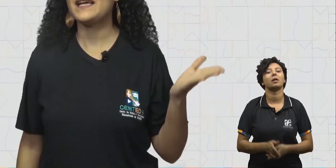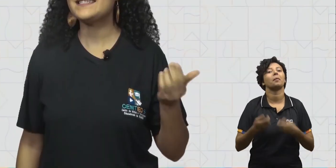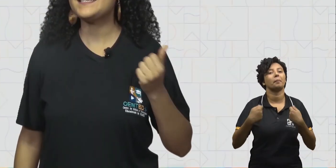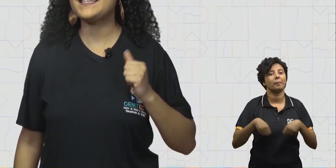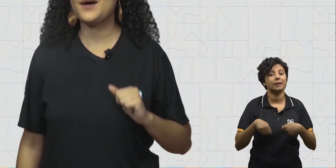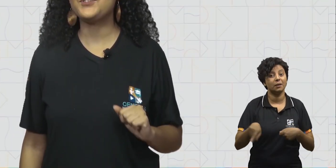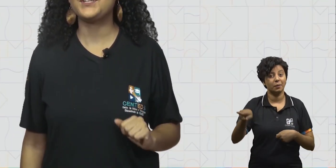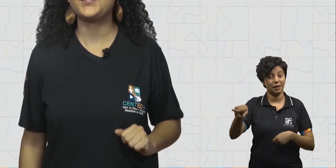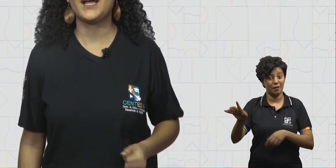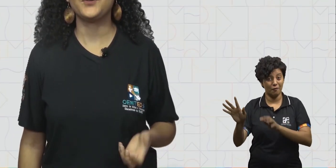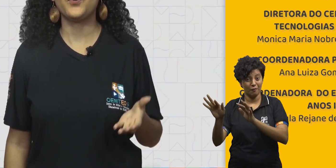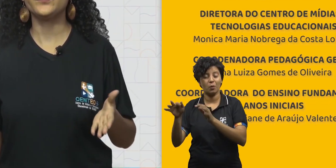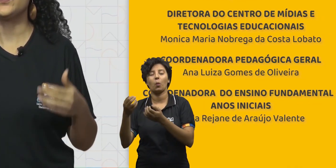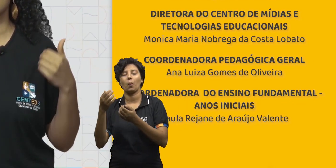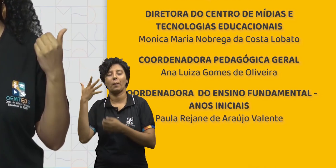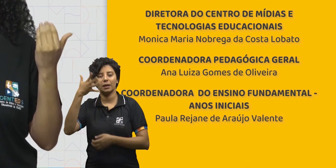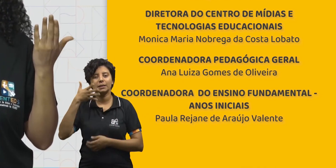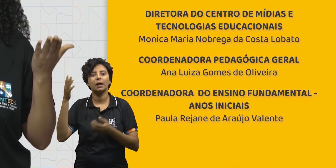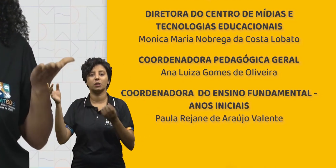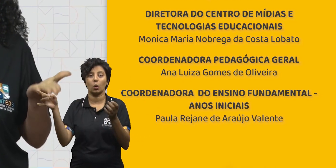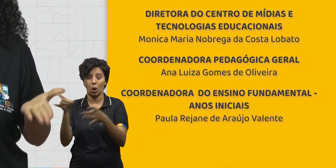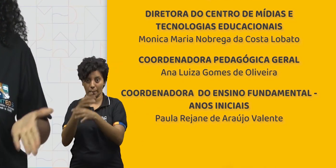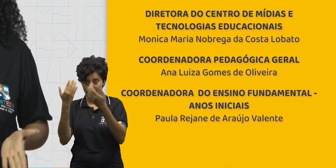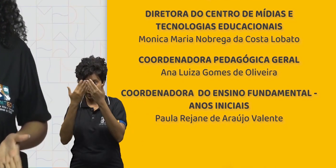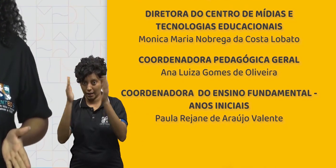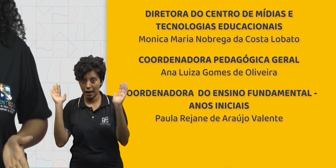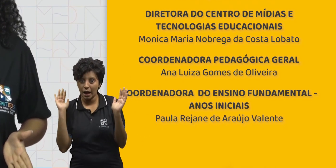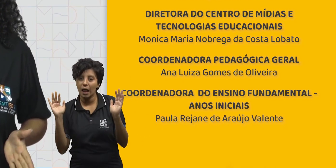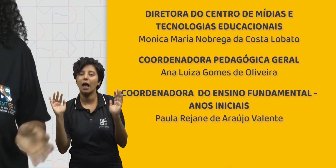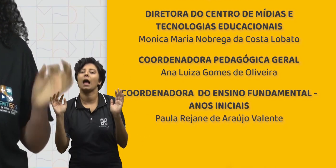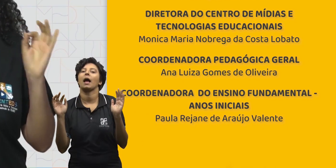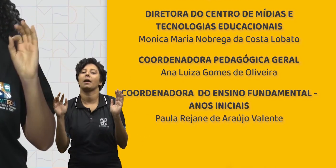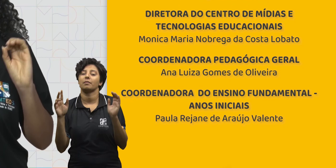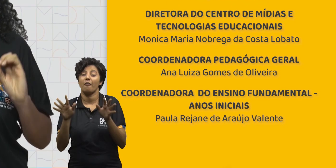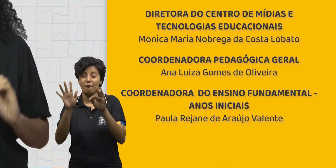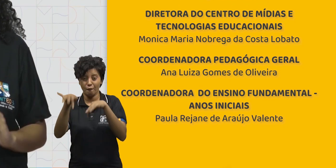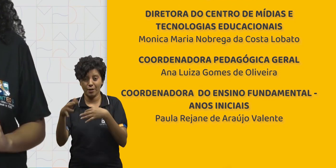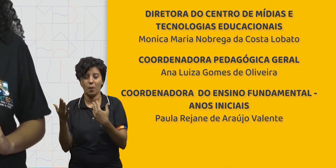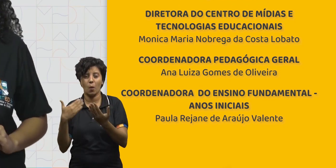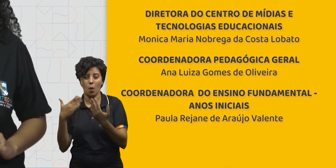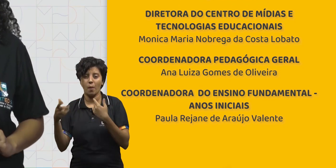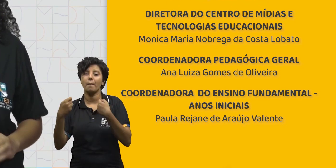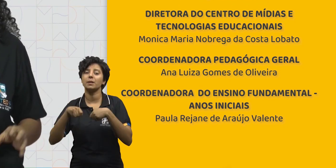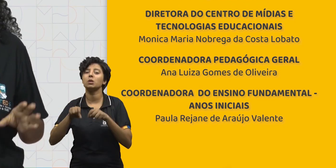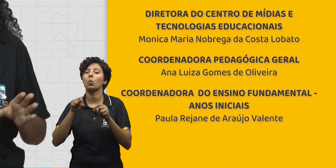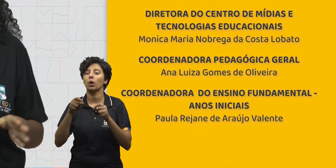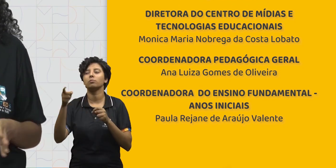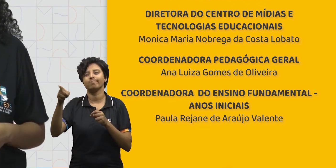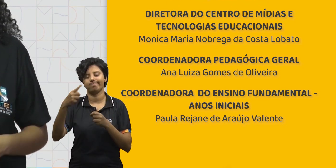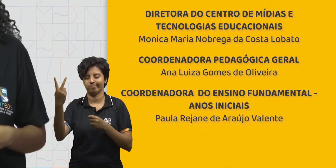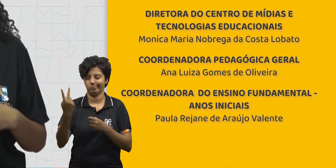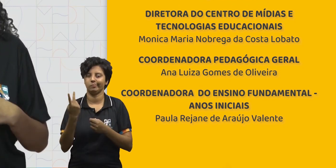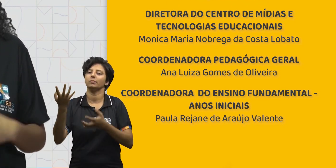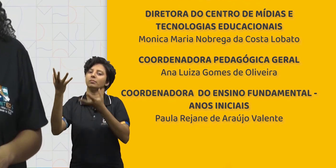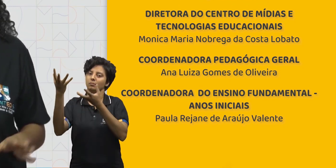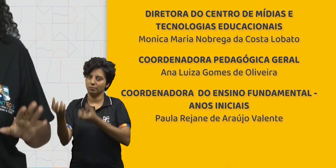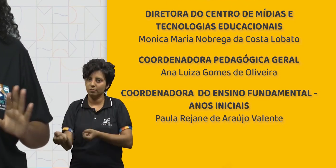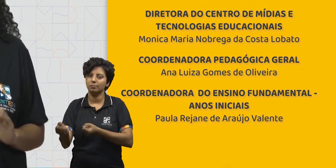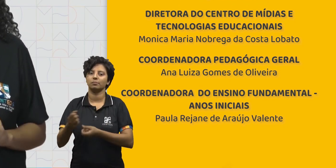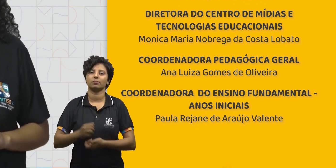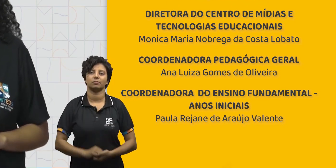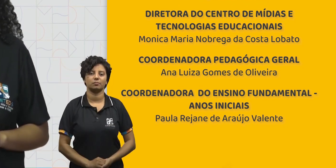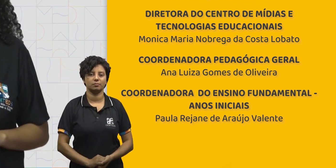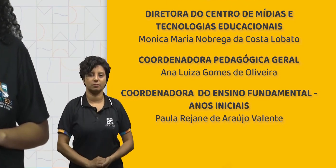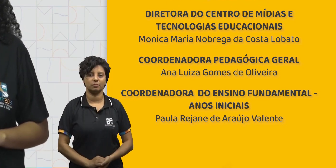outro. Precisamos deixar o outro transmitir toda a sua mensagem. O encerramento da conversa deve acontecer quando todos